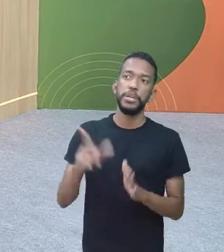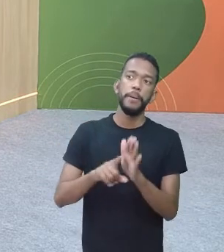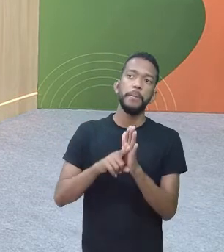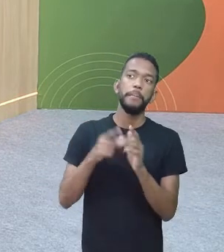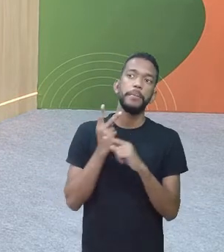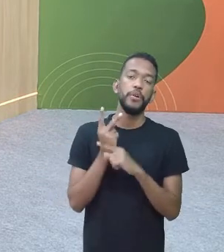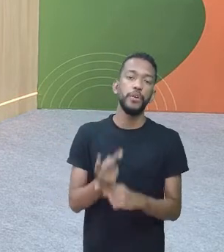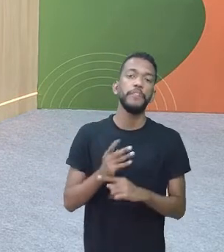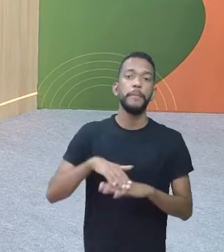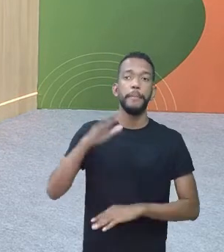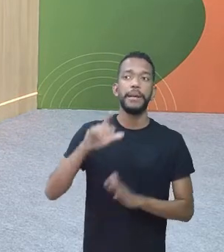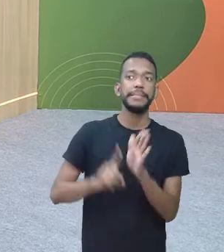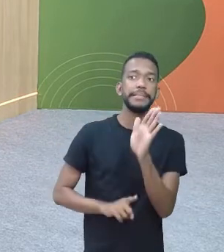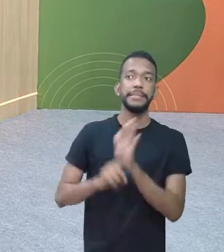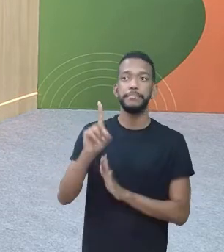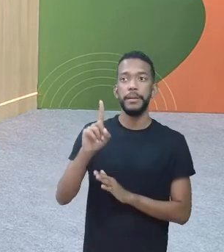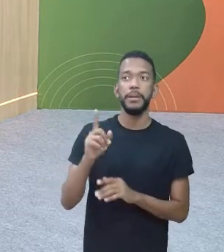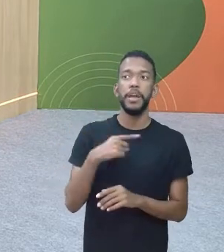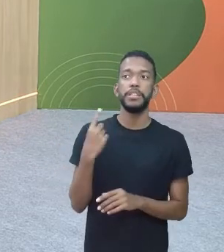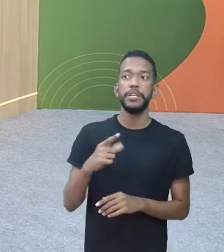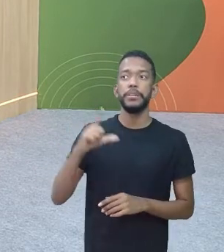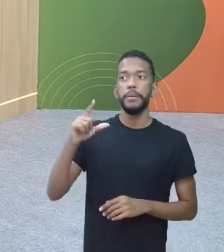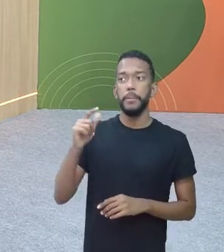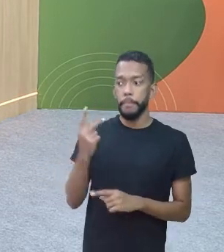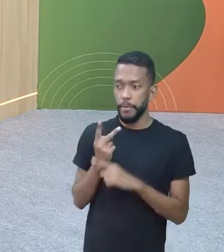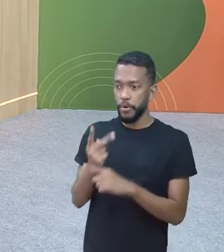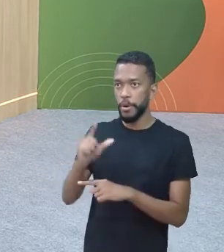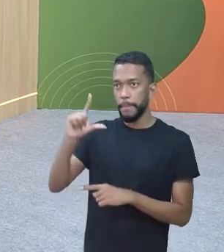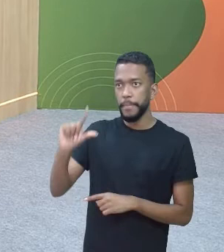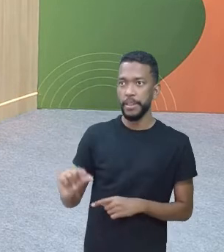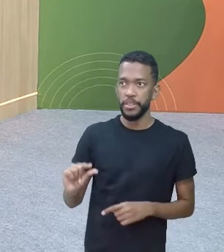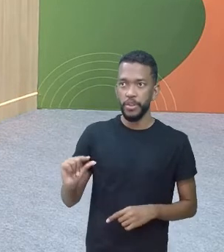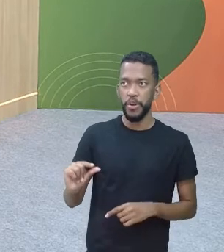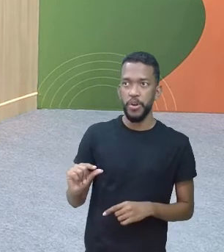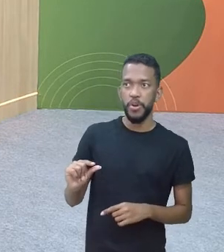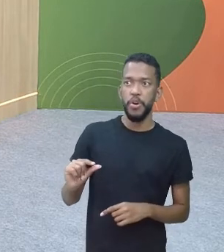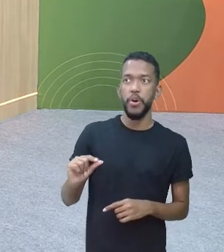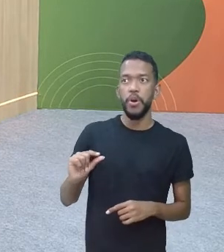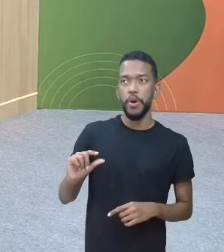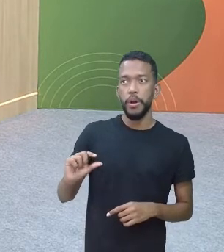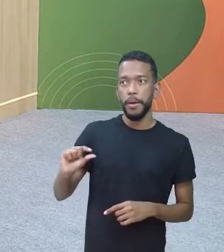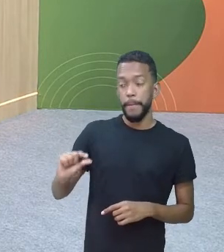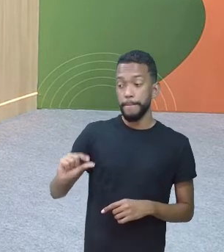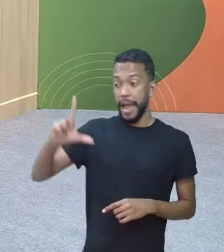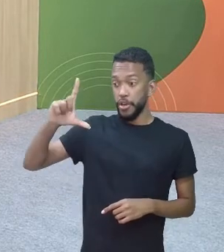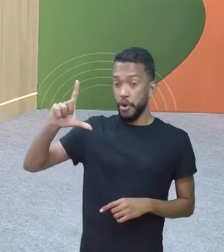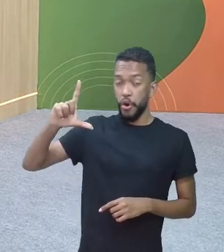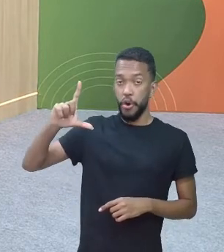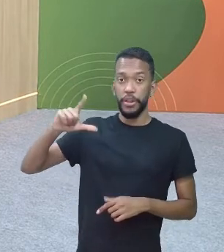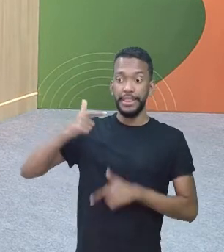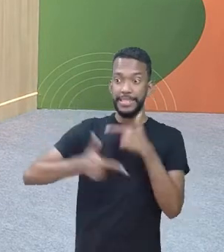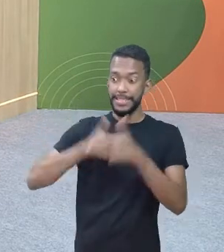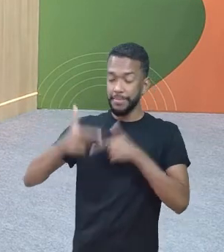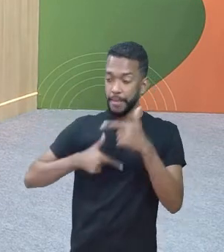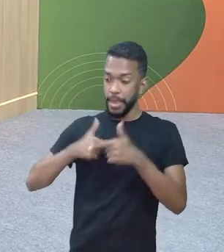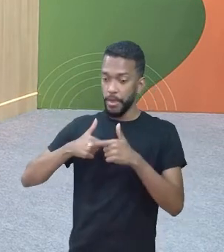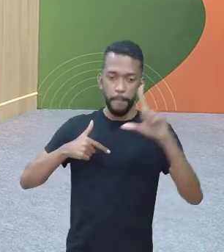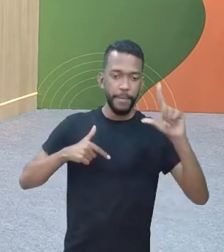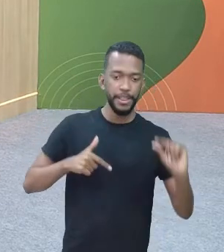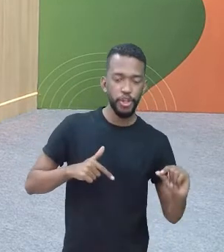maior desempenho, a gente procurou o menor denominador. Olha, maior desempenho,